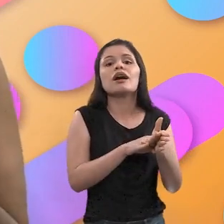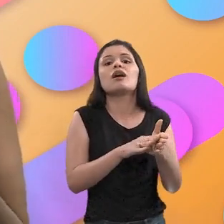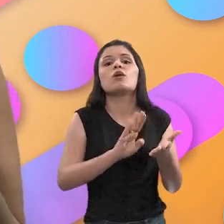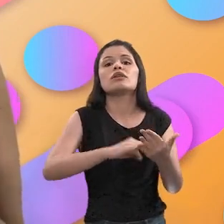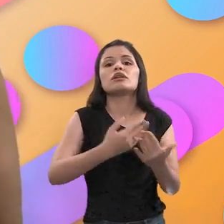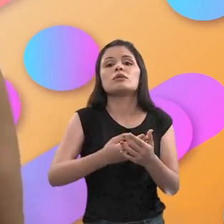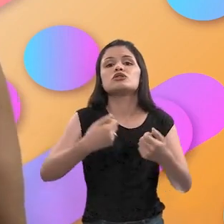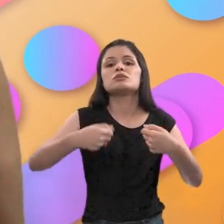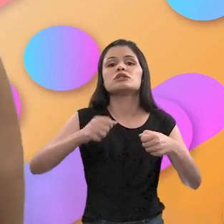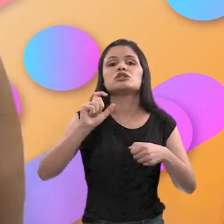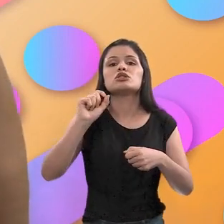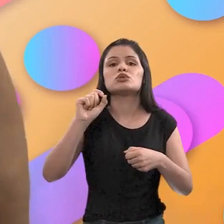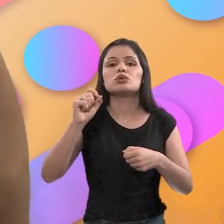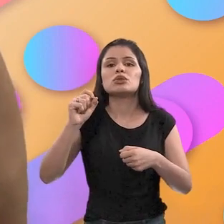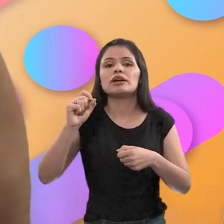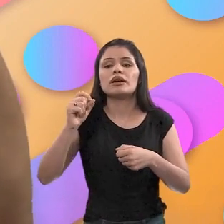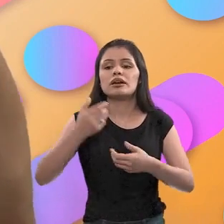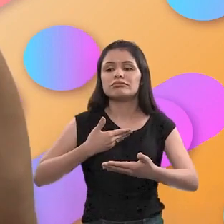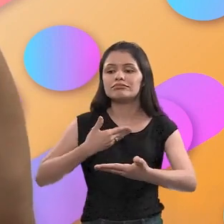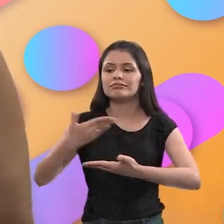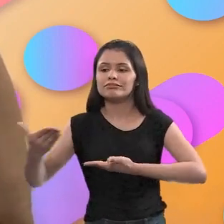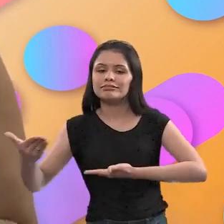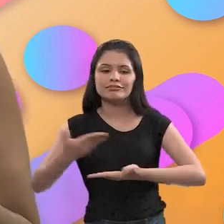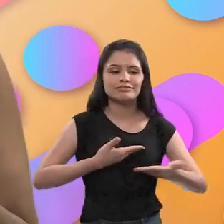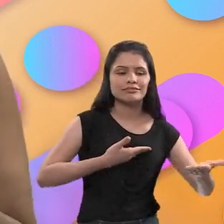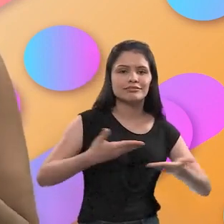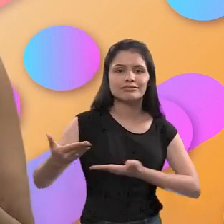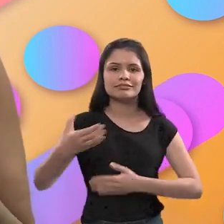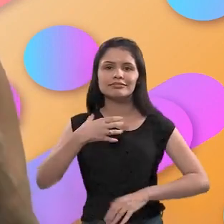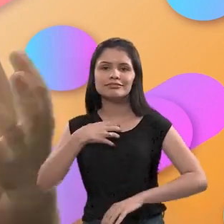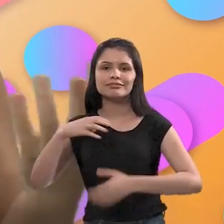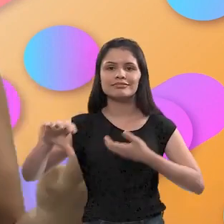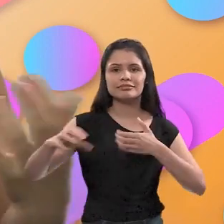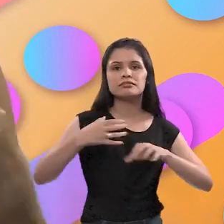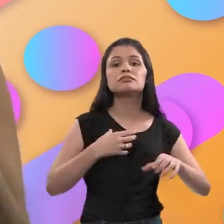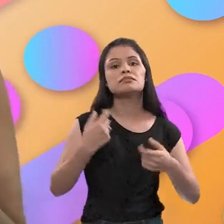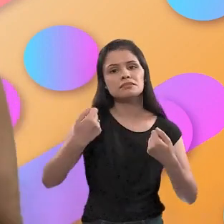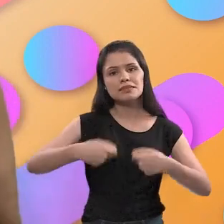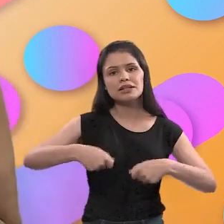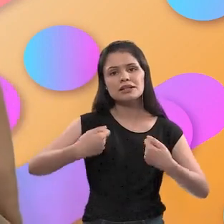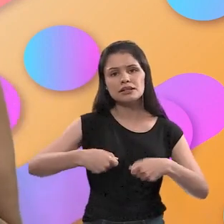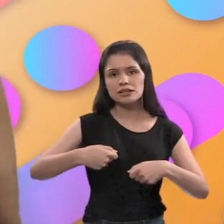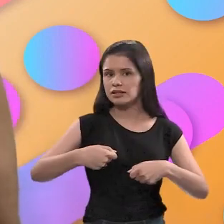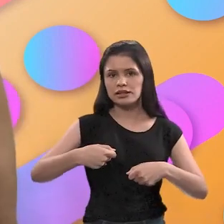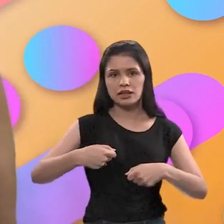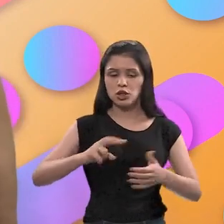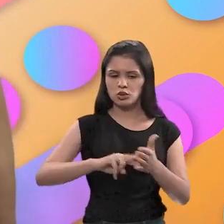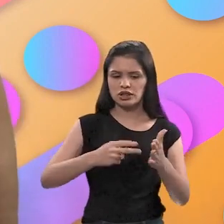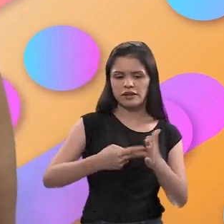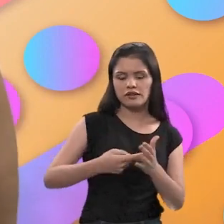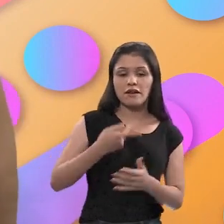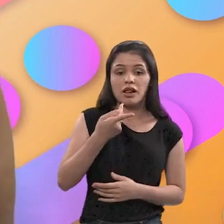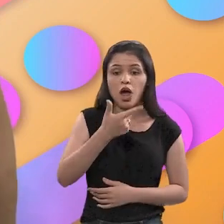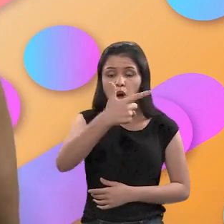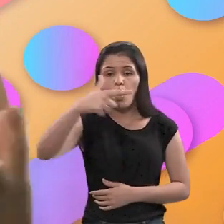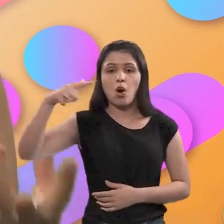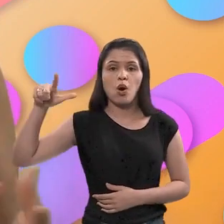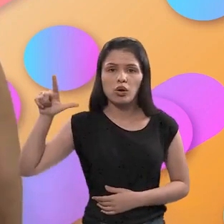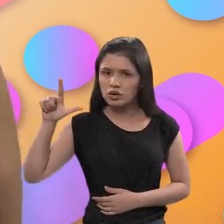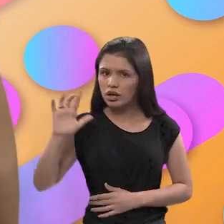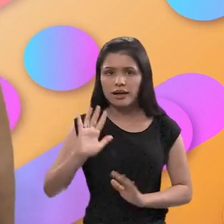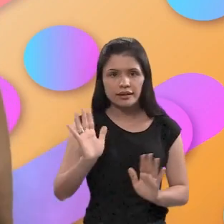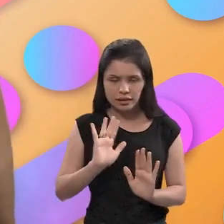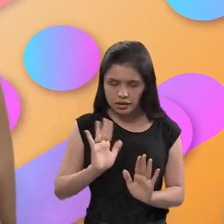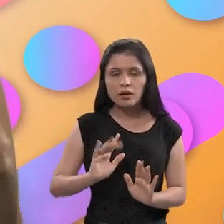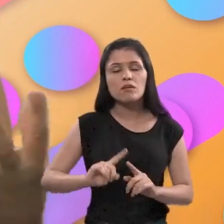de comportar-se também como um interlocutor. Não é que ele diz outra coisa, mas o modo de dizer, o